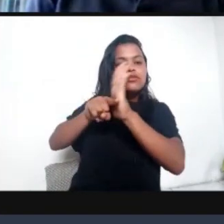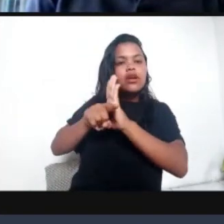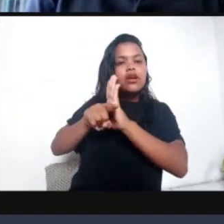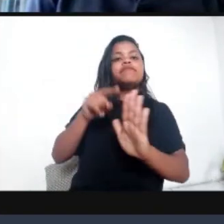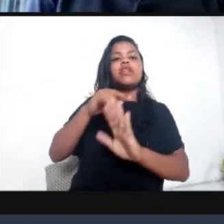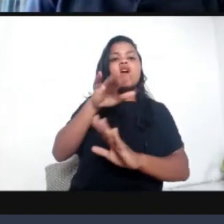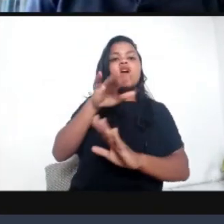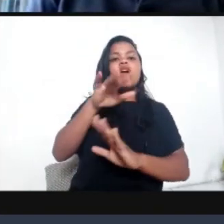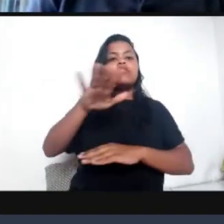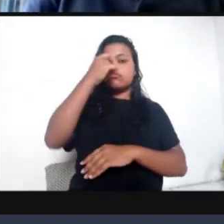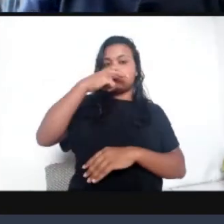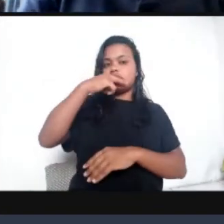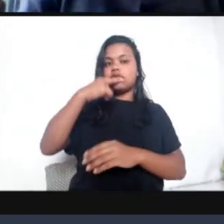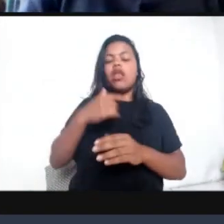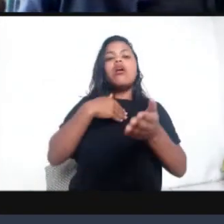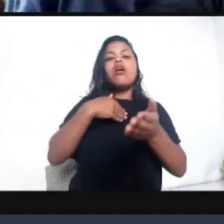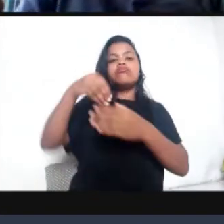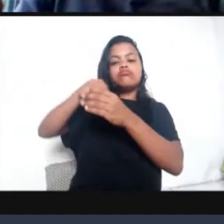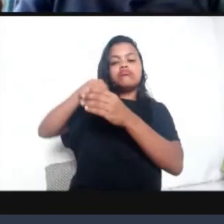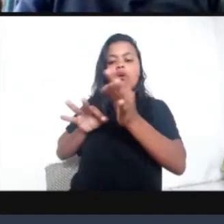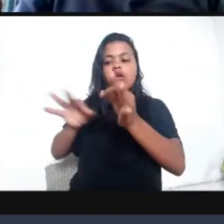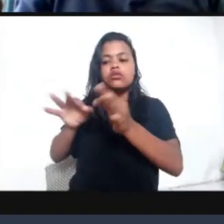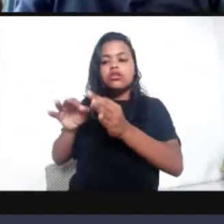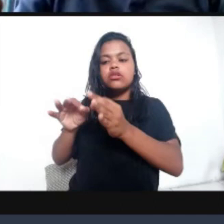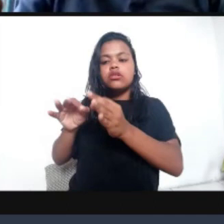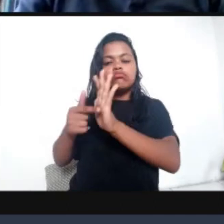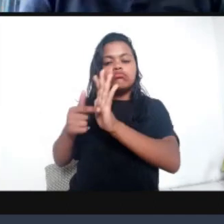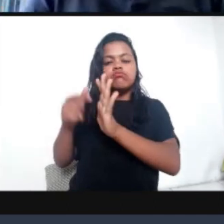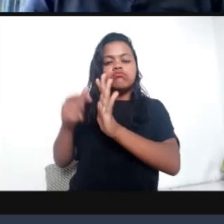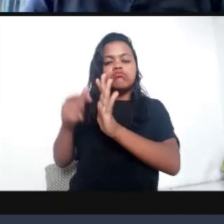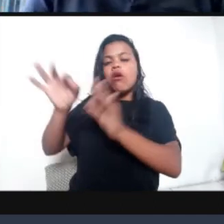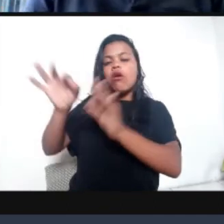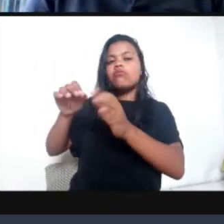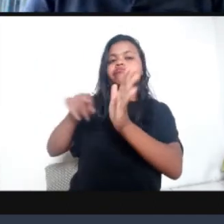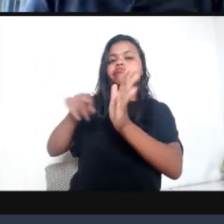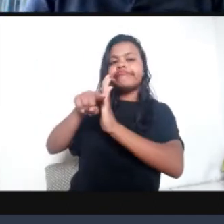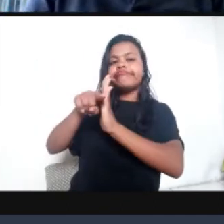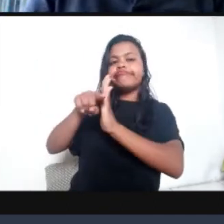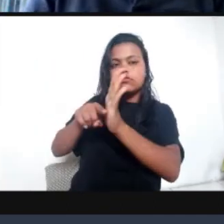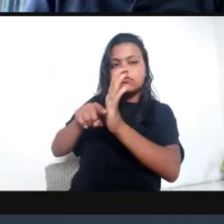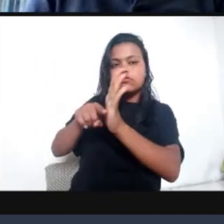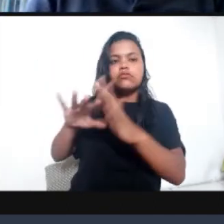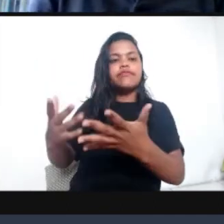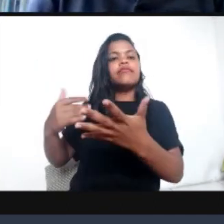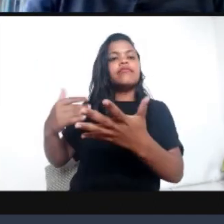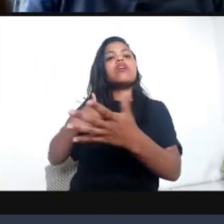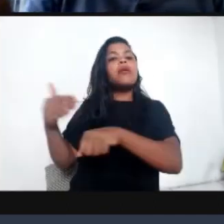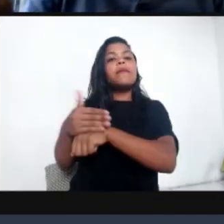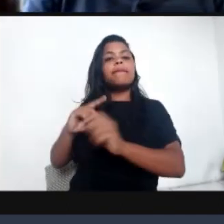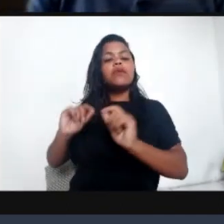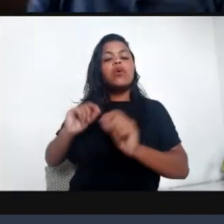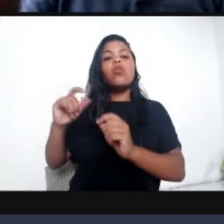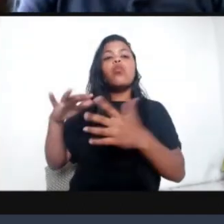amostra, aplicação da amostra no equipamento para fazer a detecção do material genético, que é como sai o resultado. São linhas de